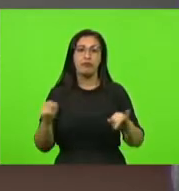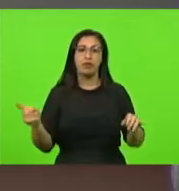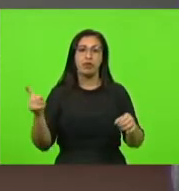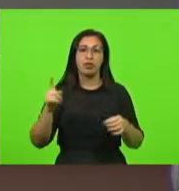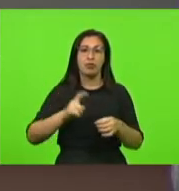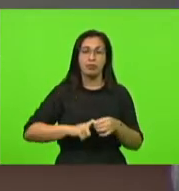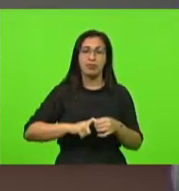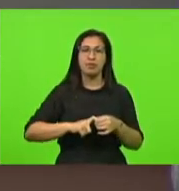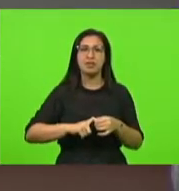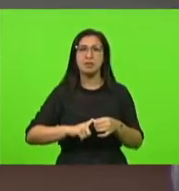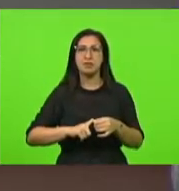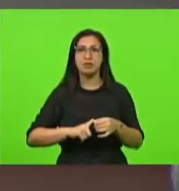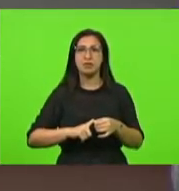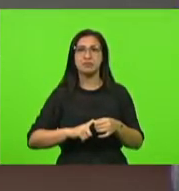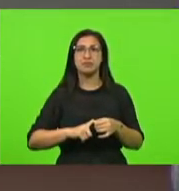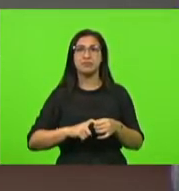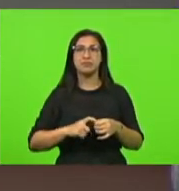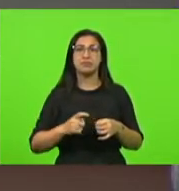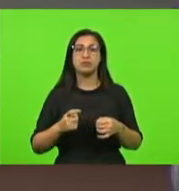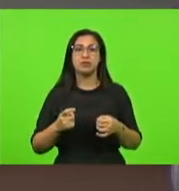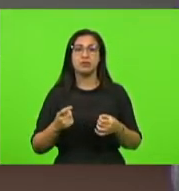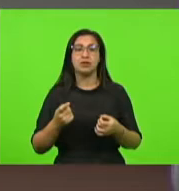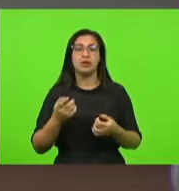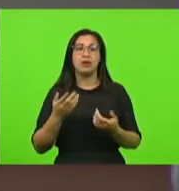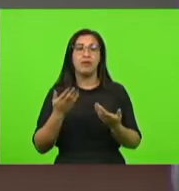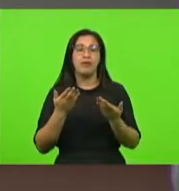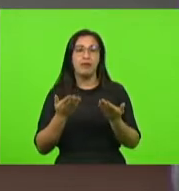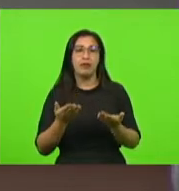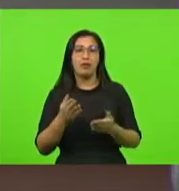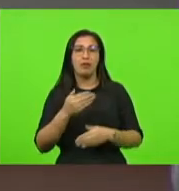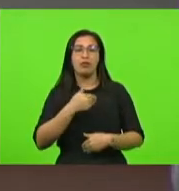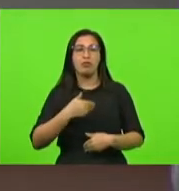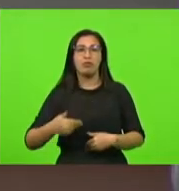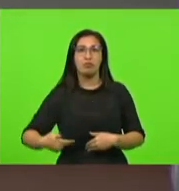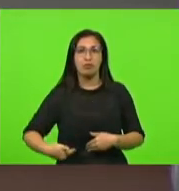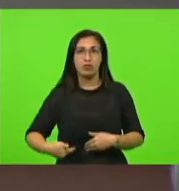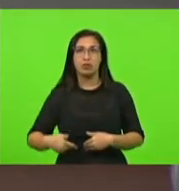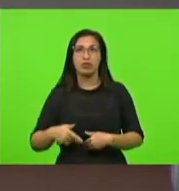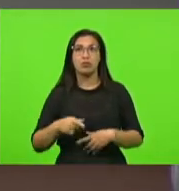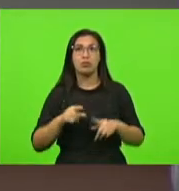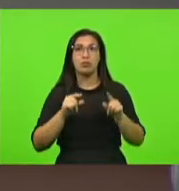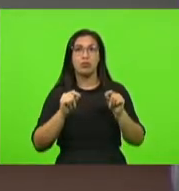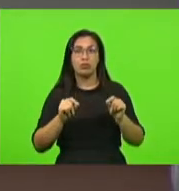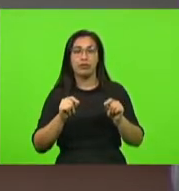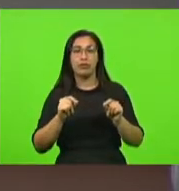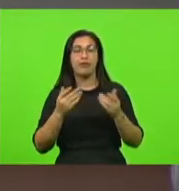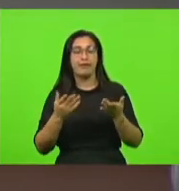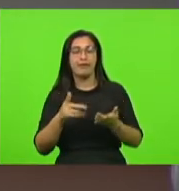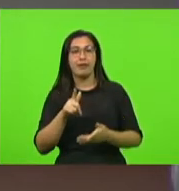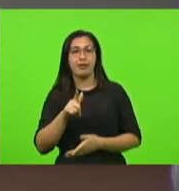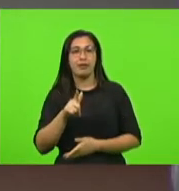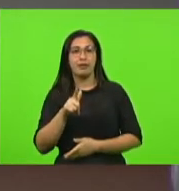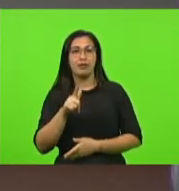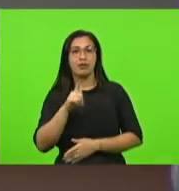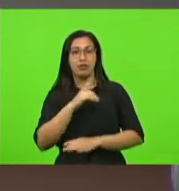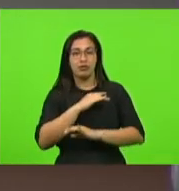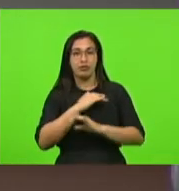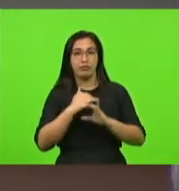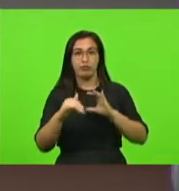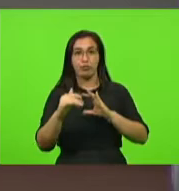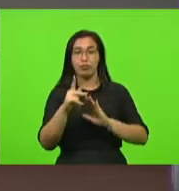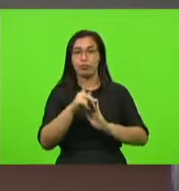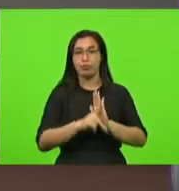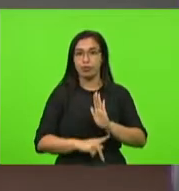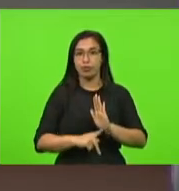metropolitana, eu me lembro que o ex-governador, o finado saudoso Luiz Henrique, mandou para cá um projeto de